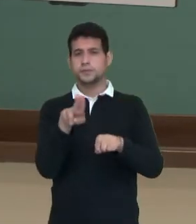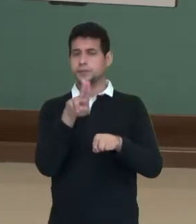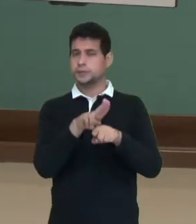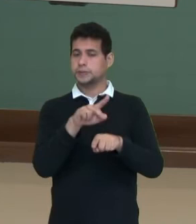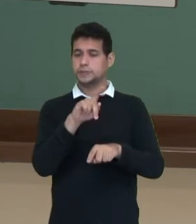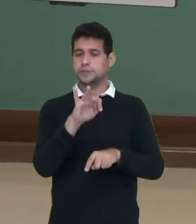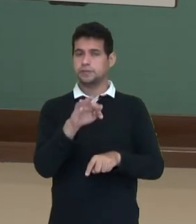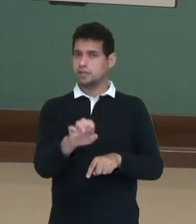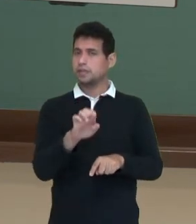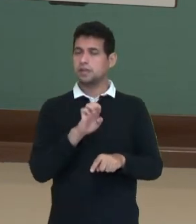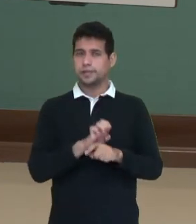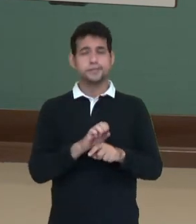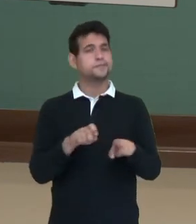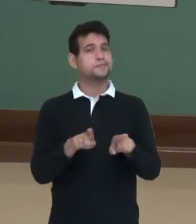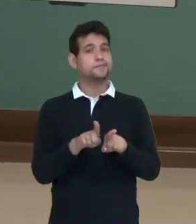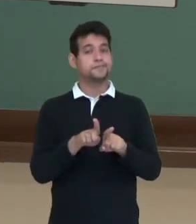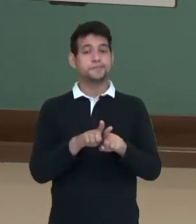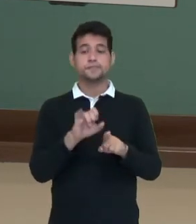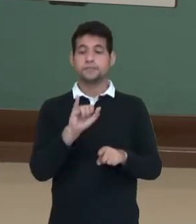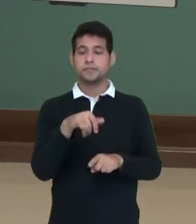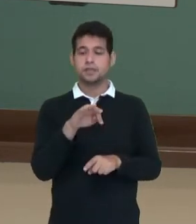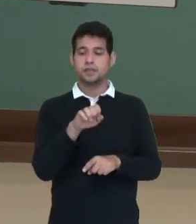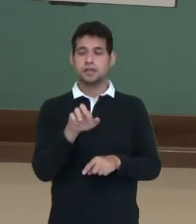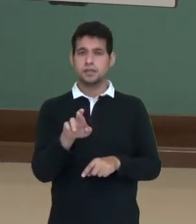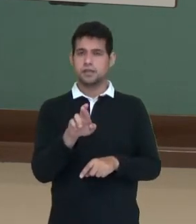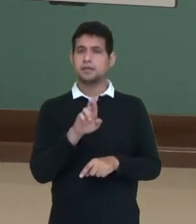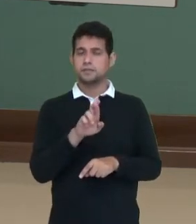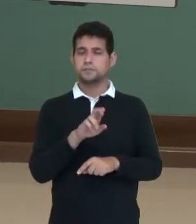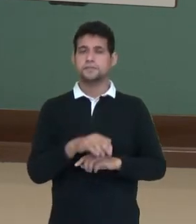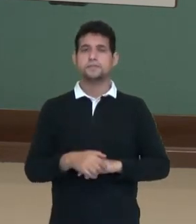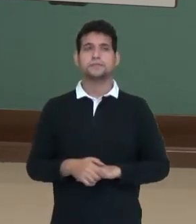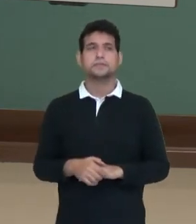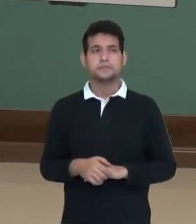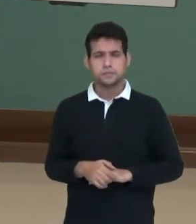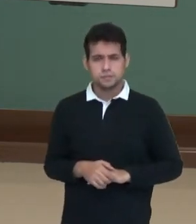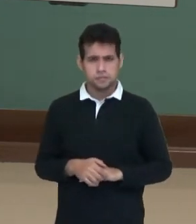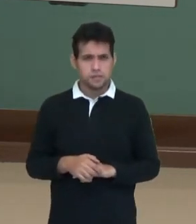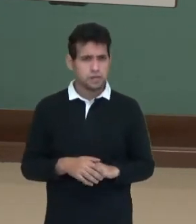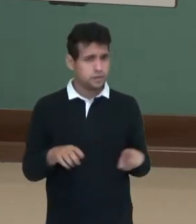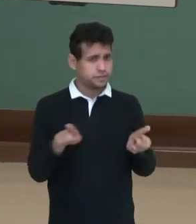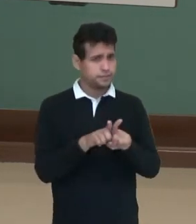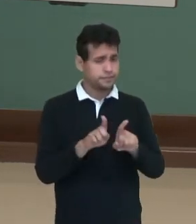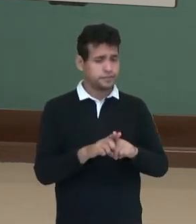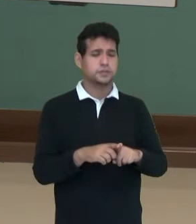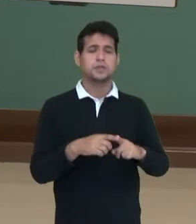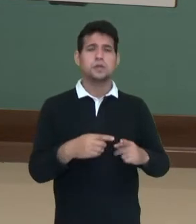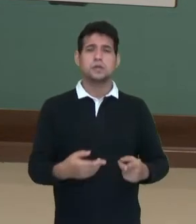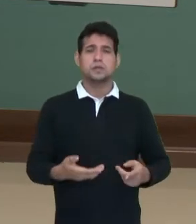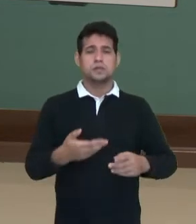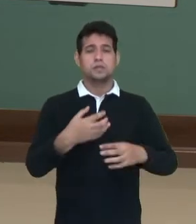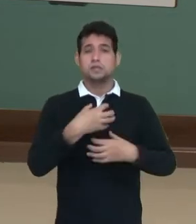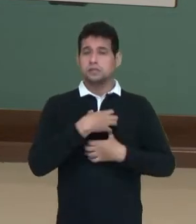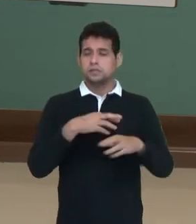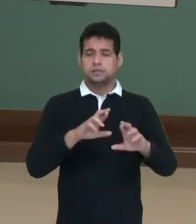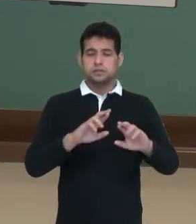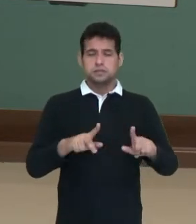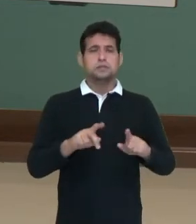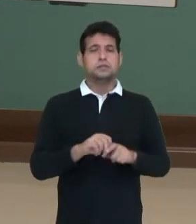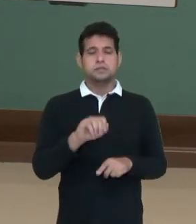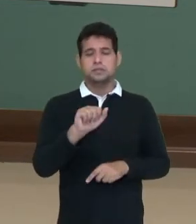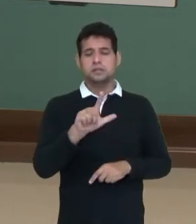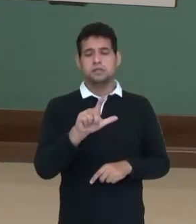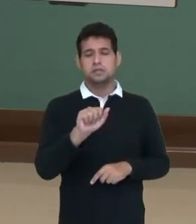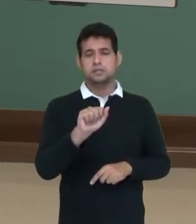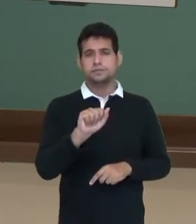da alavanca interresistente. Um outro tipo de alavanca, que é a